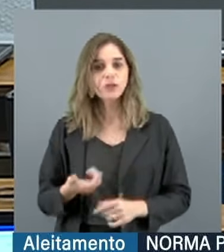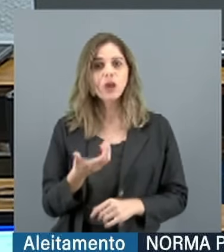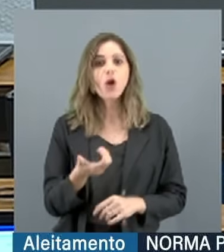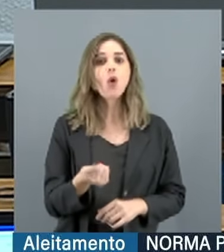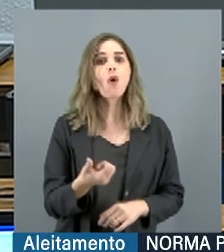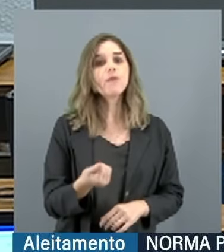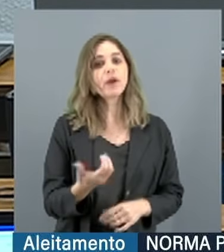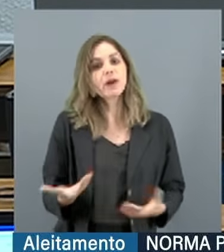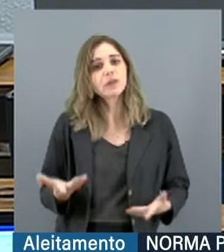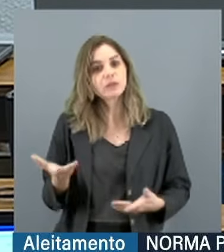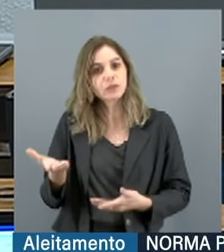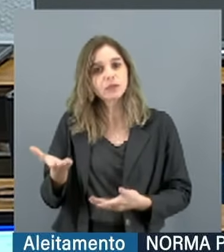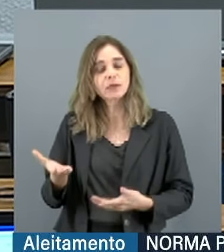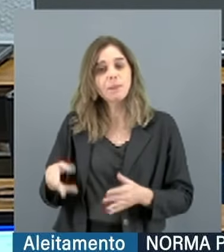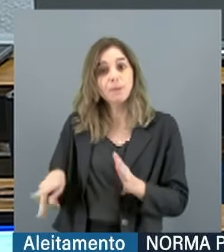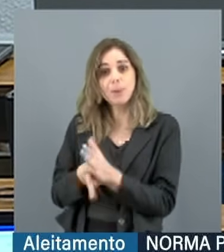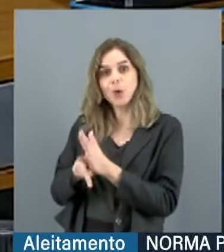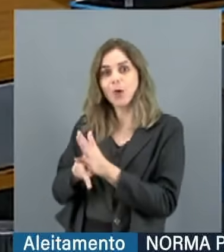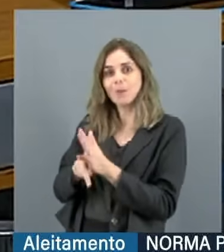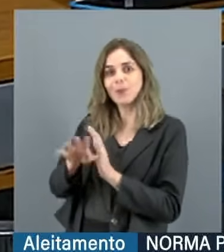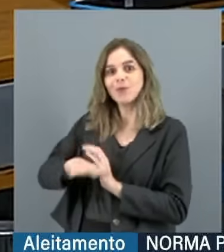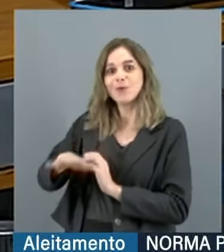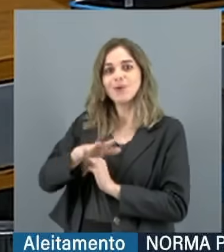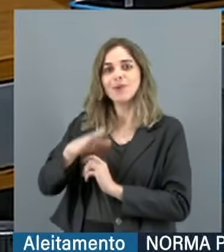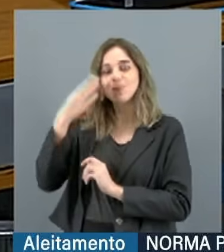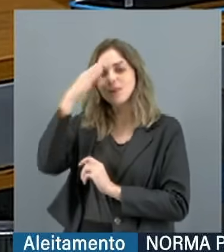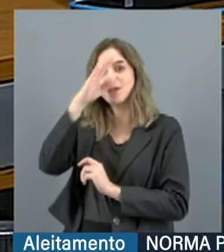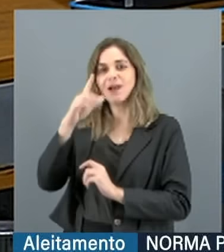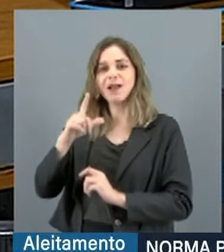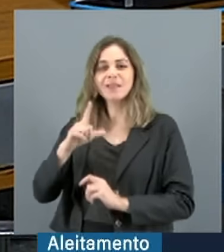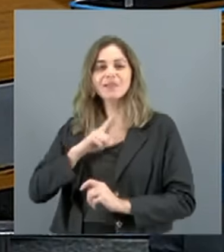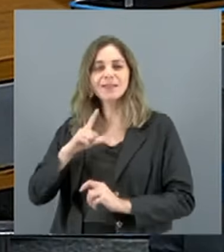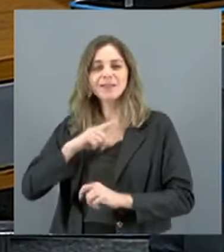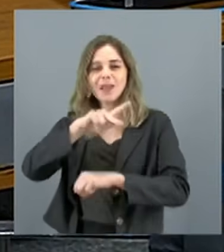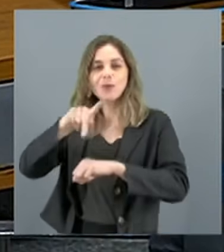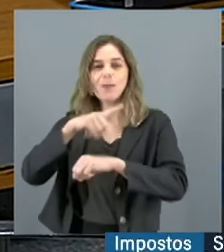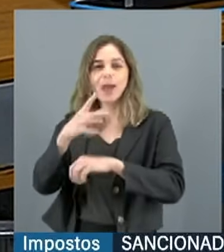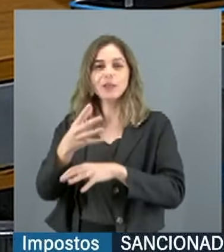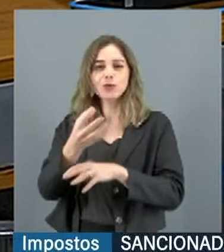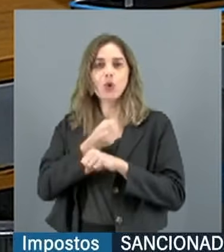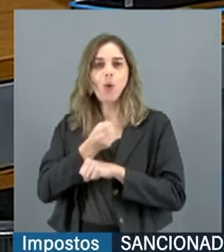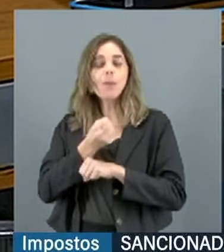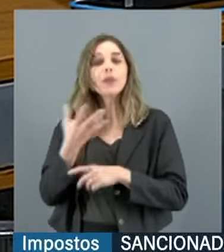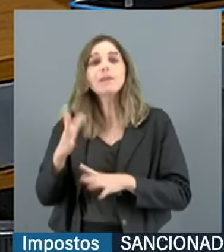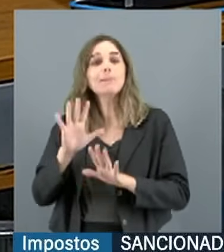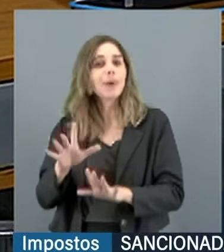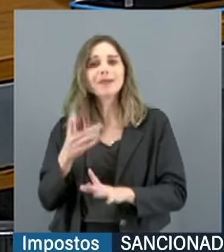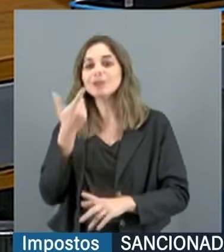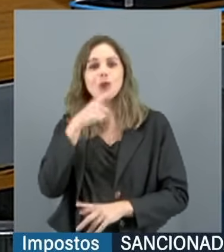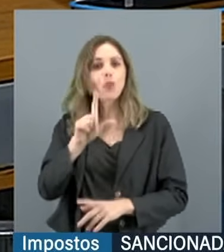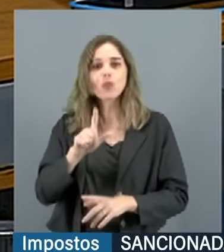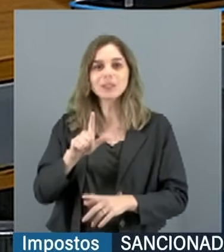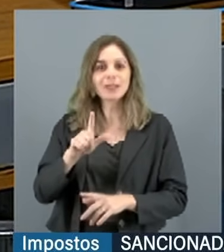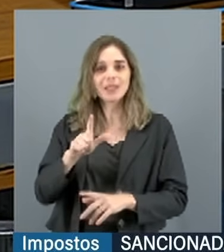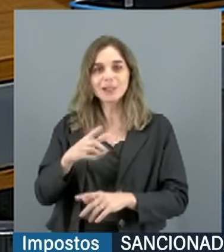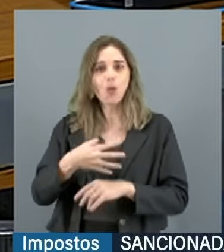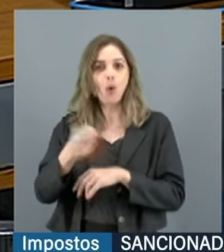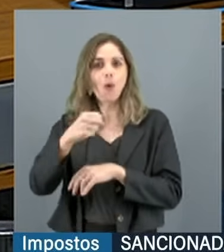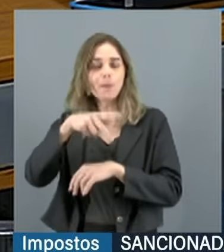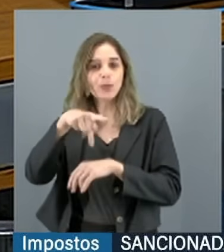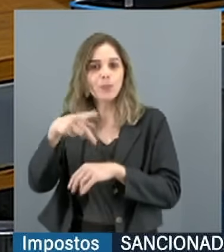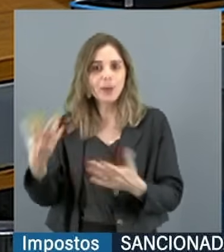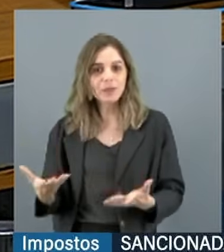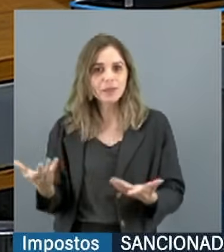do bolsonarismo. Eles tentaram dar um golpe no país, de toda forma, não conseguiram dar o golpe e agora negam